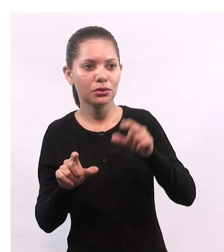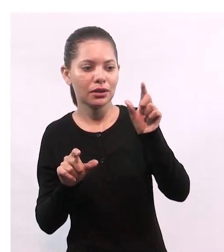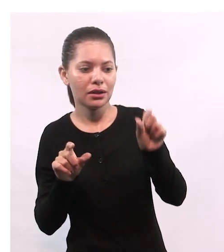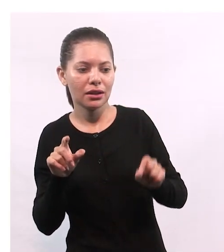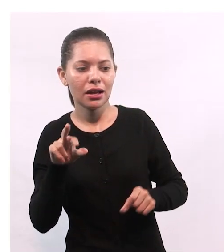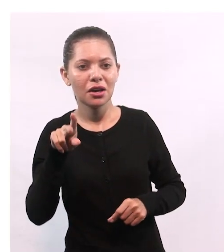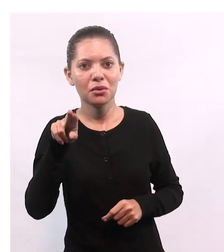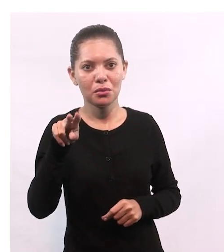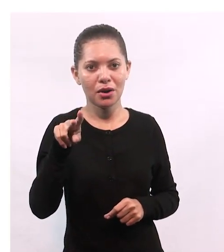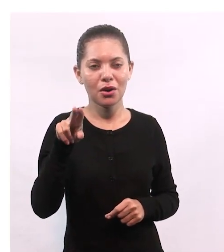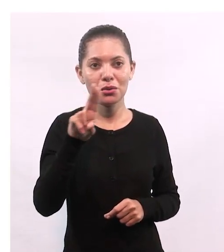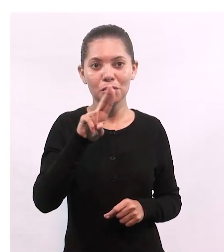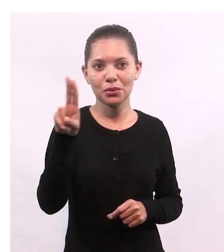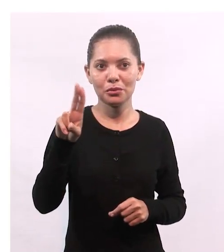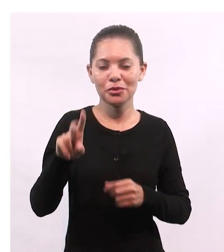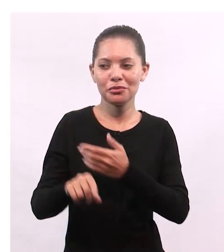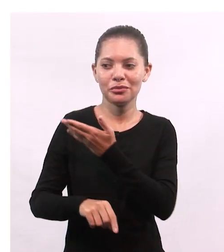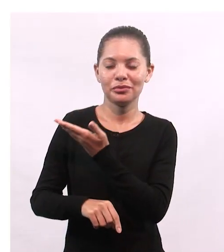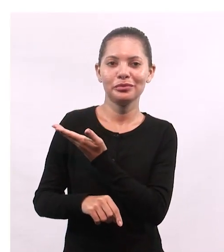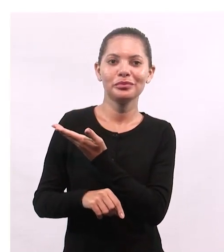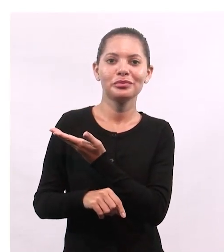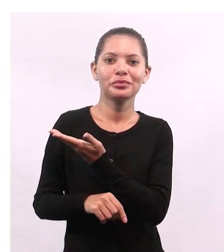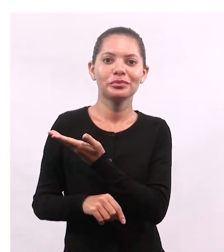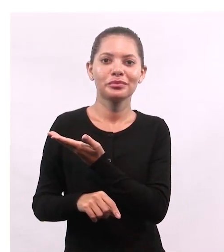são paralelas, a gente chama de